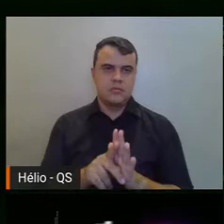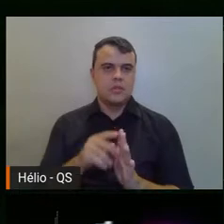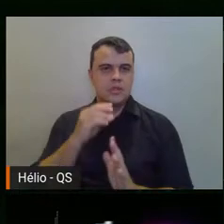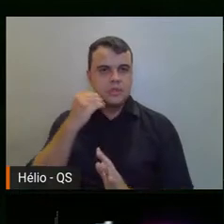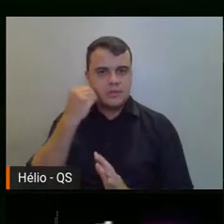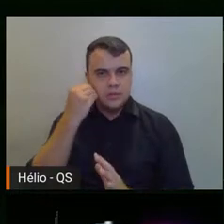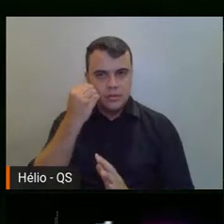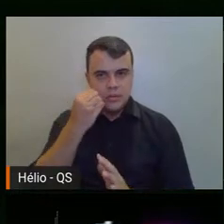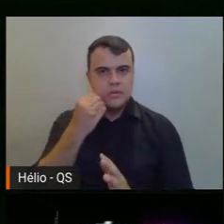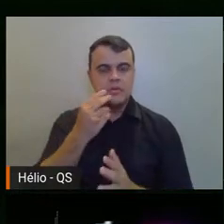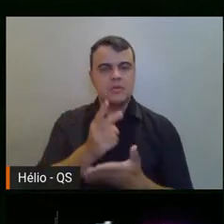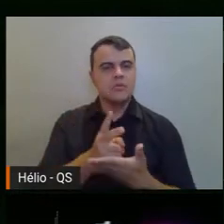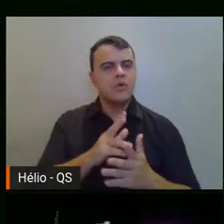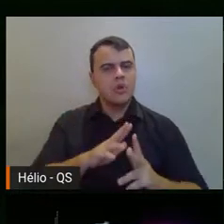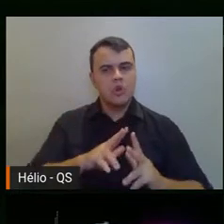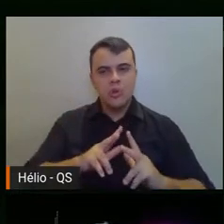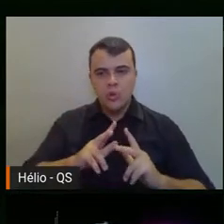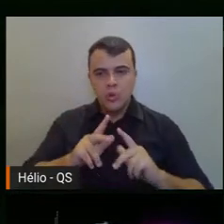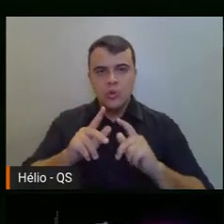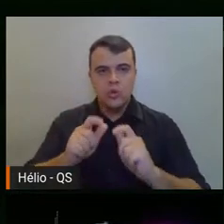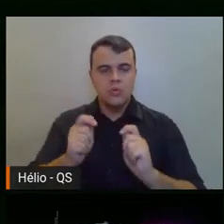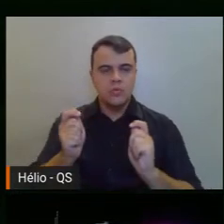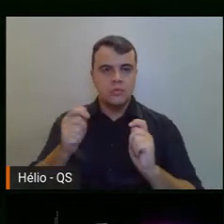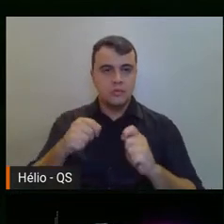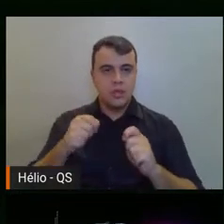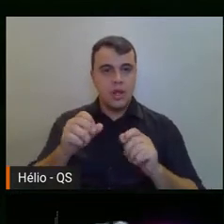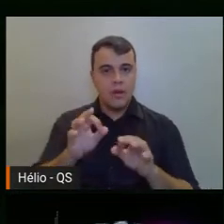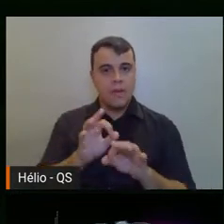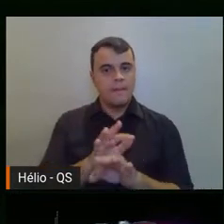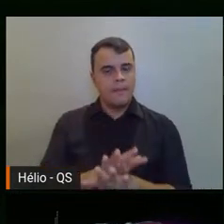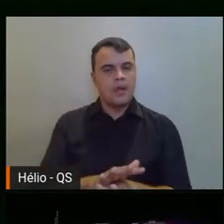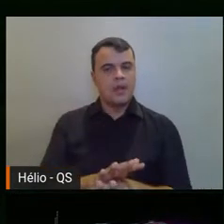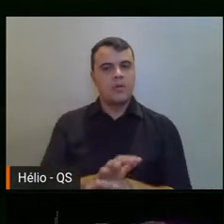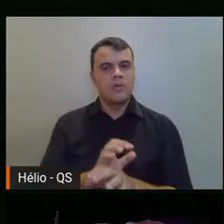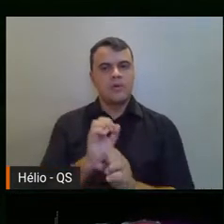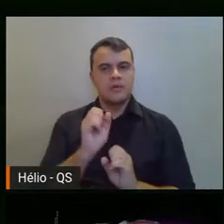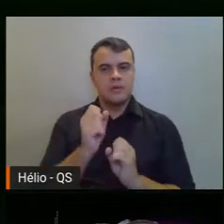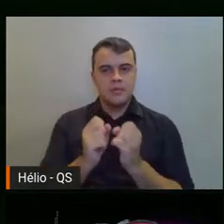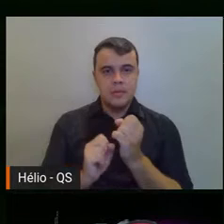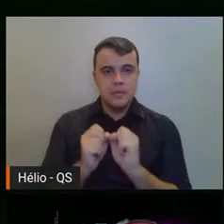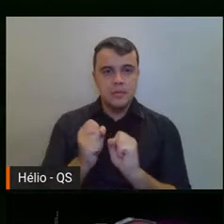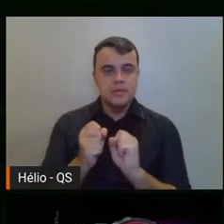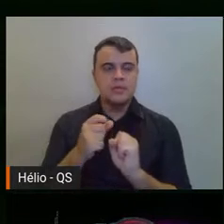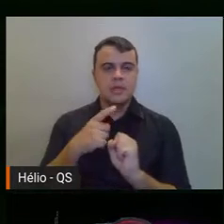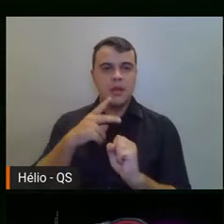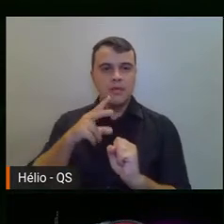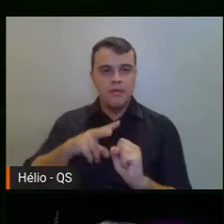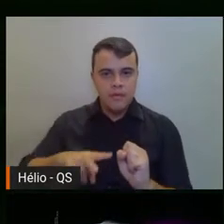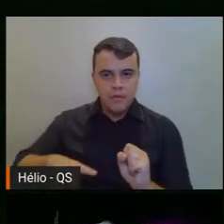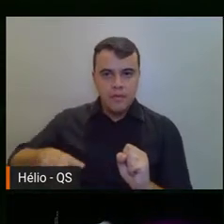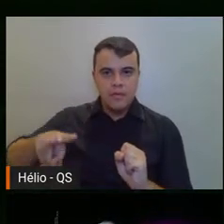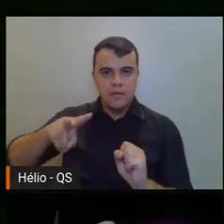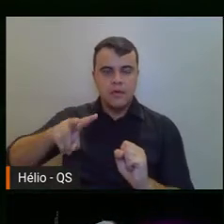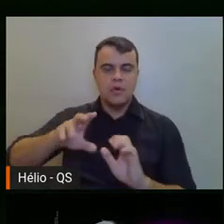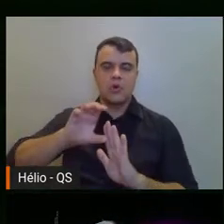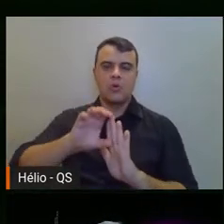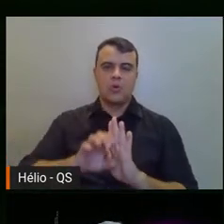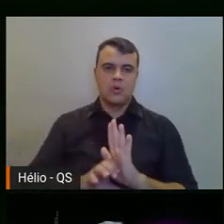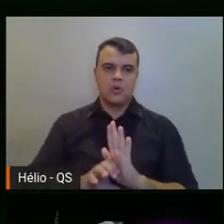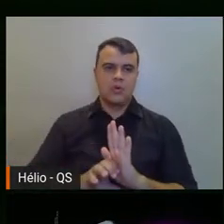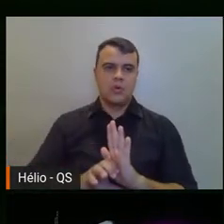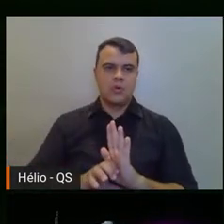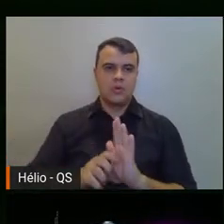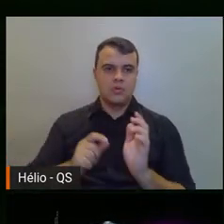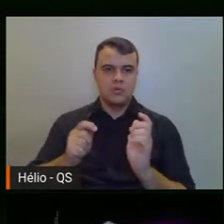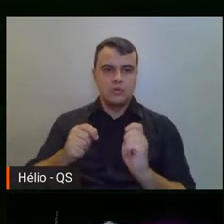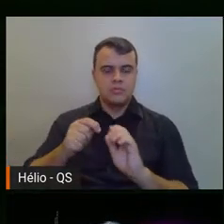experiências tudo tudo tudo para deixar bem completinho aqui para as empresas né poderem ver esse currículo aqui e a gente